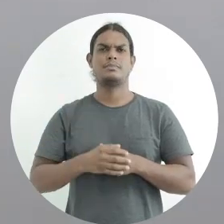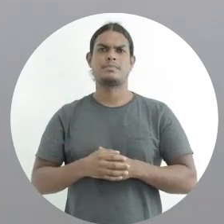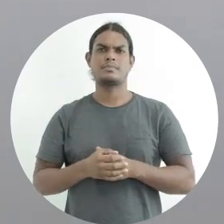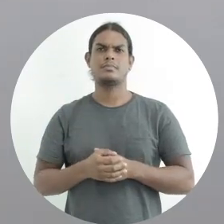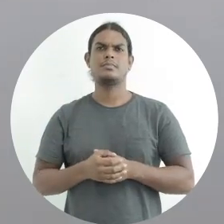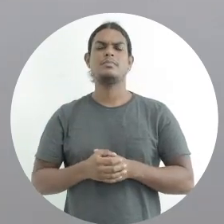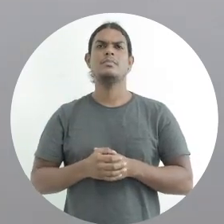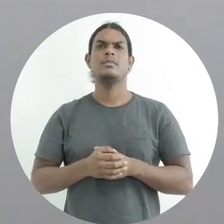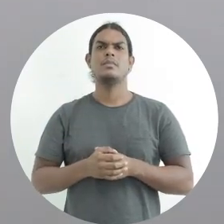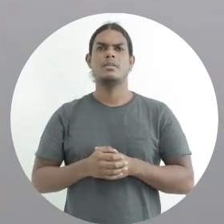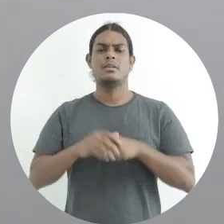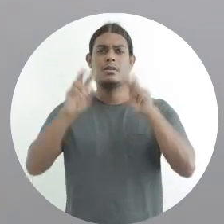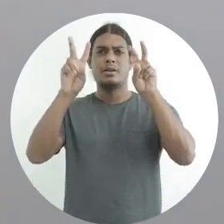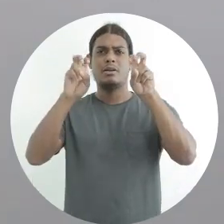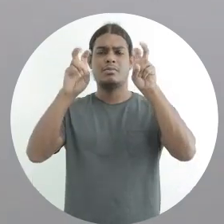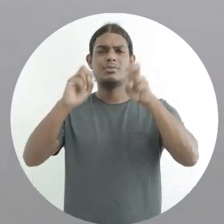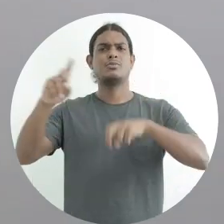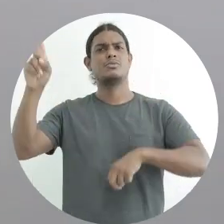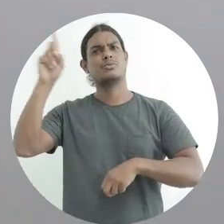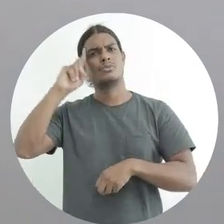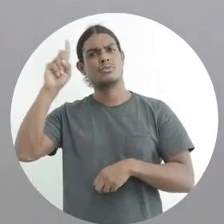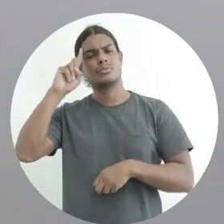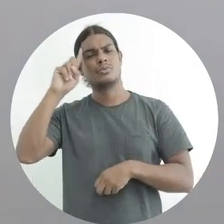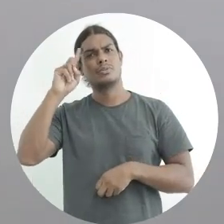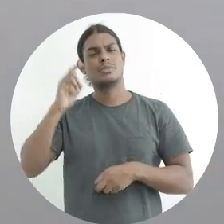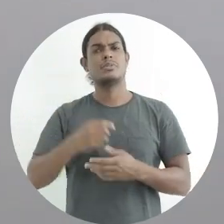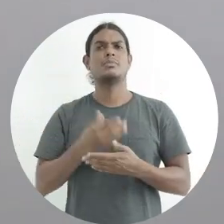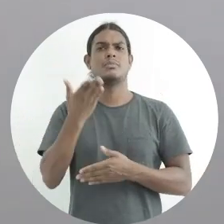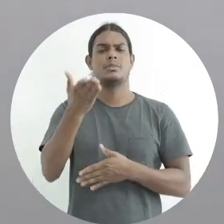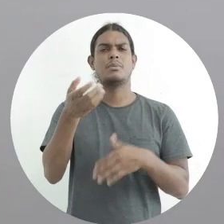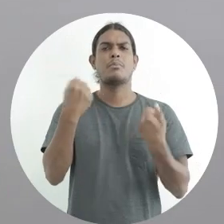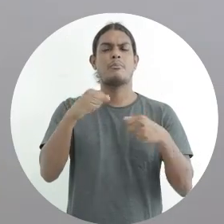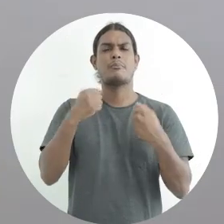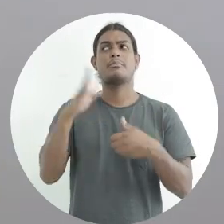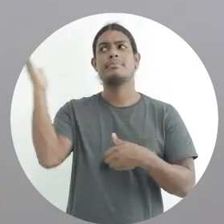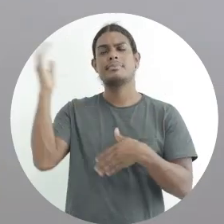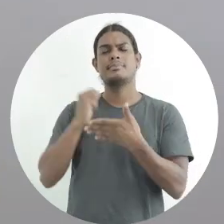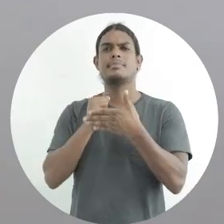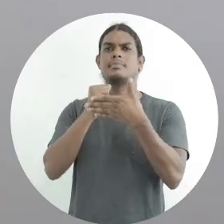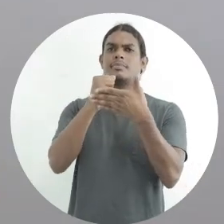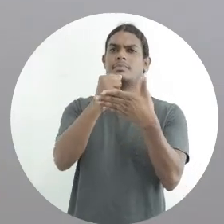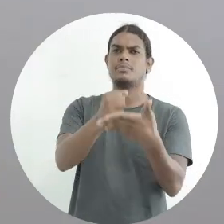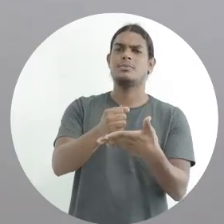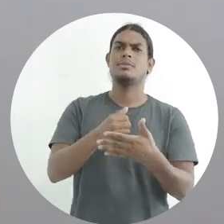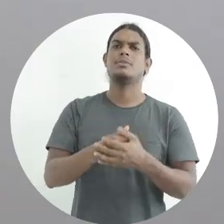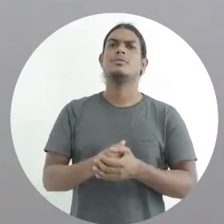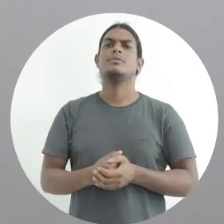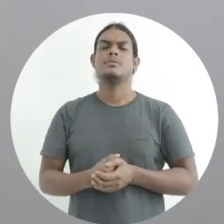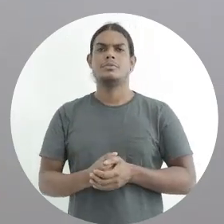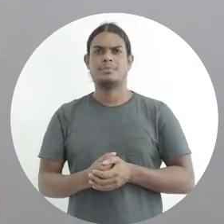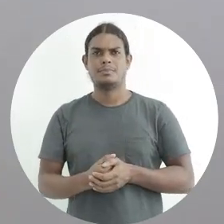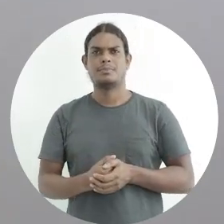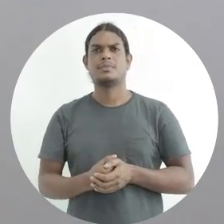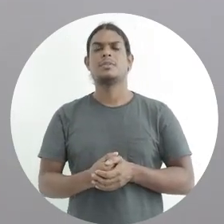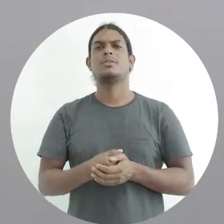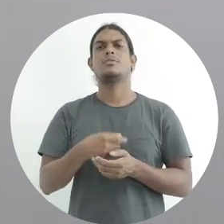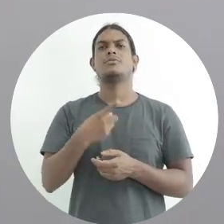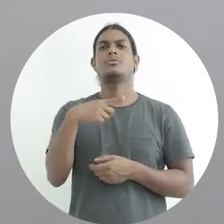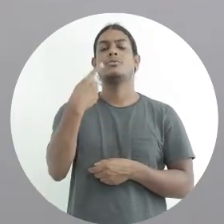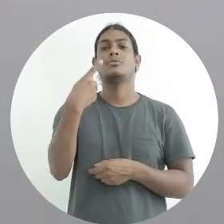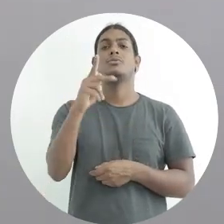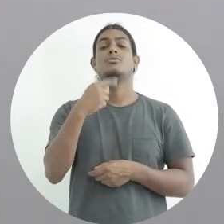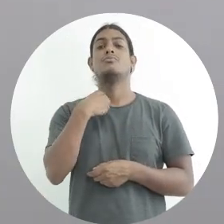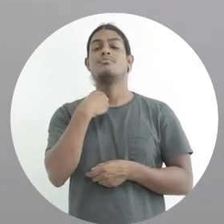nosso, tá? Eu queria que você contasse comigo e tirasse suas dúvidas no AVA, tá?